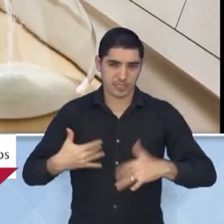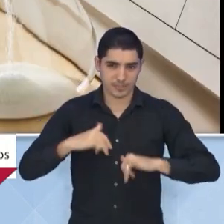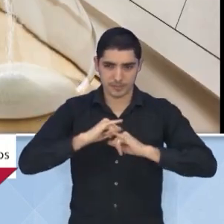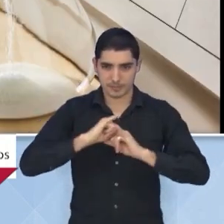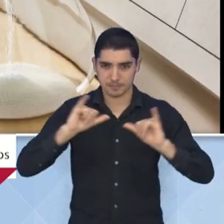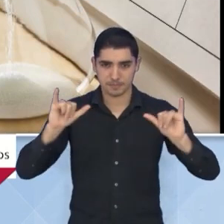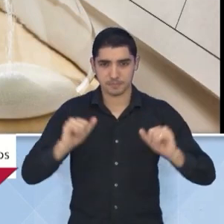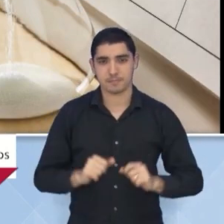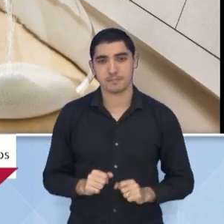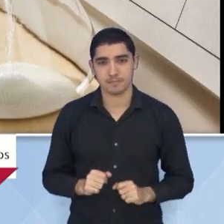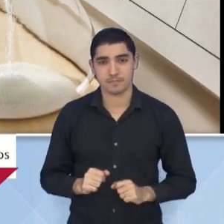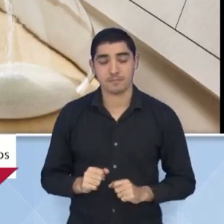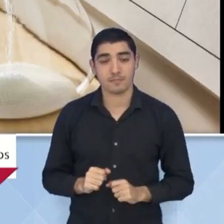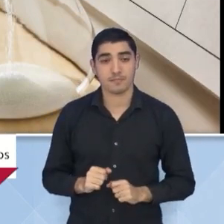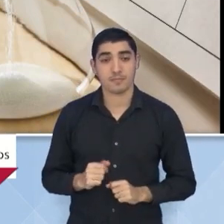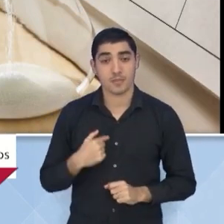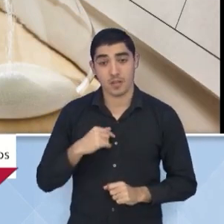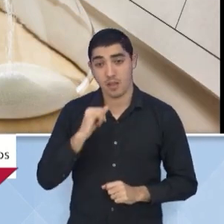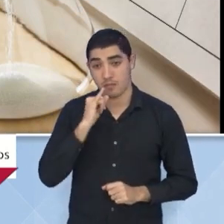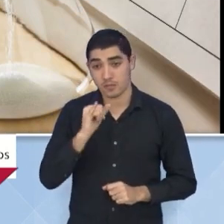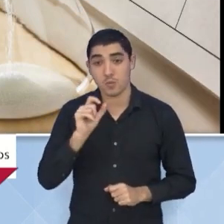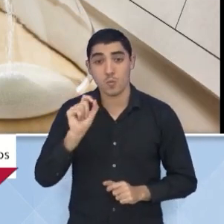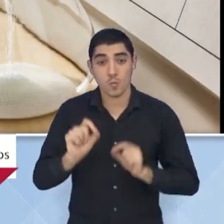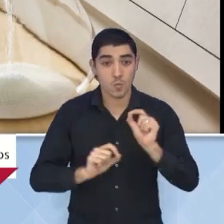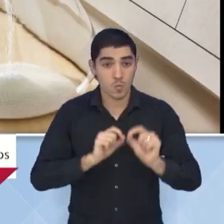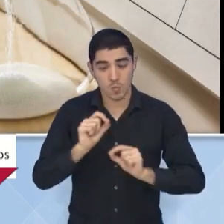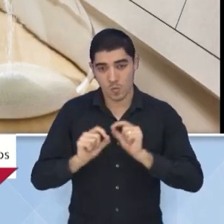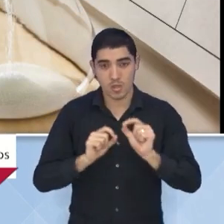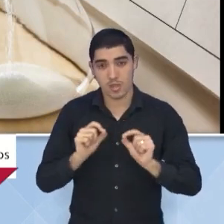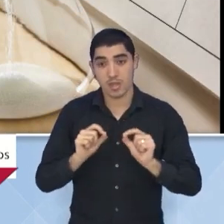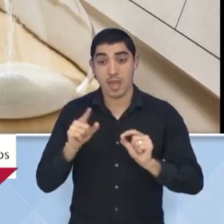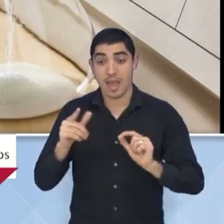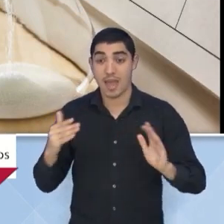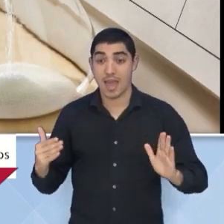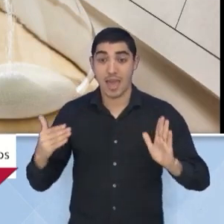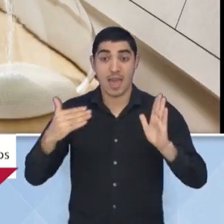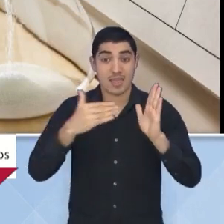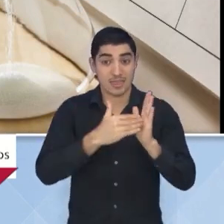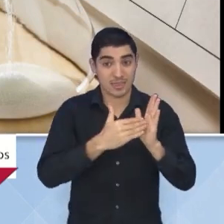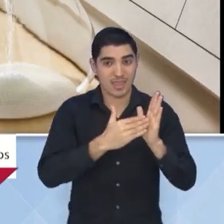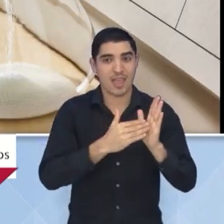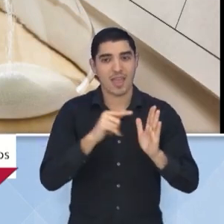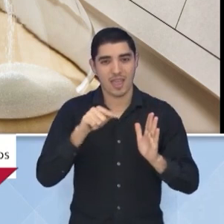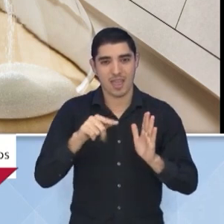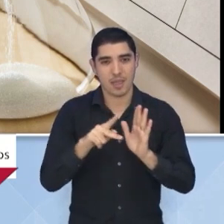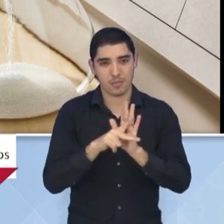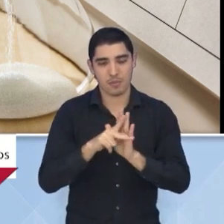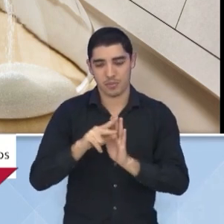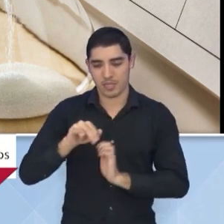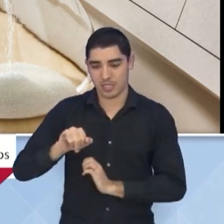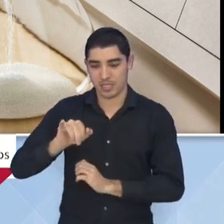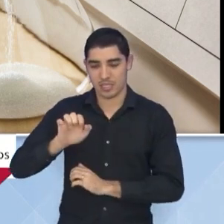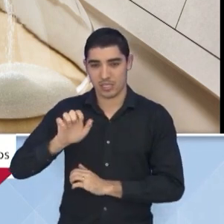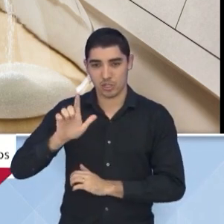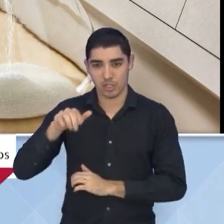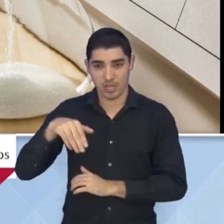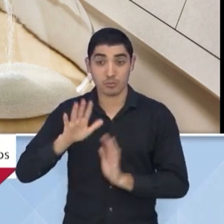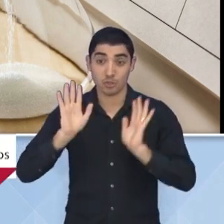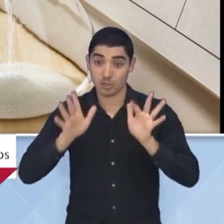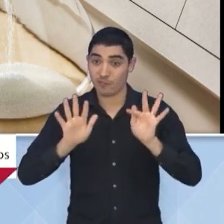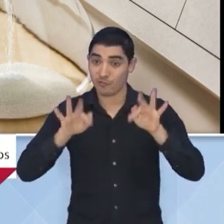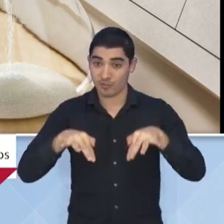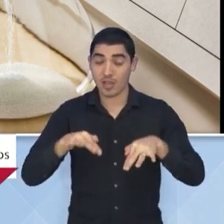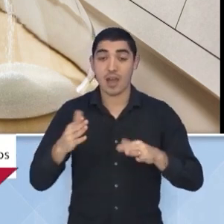recado devo avisá-los que o nosso prazo aí paraa entrega do questionário dogm já se encerrou foi